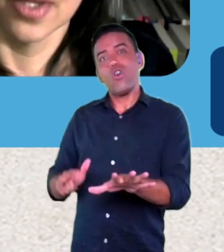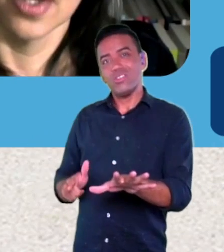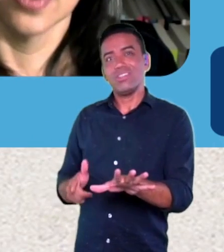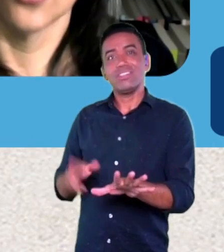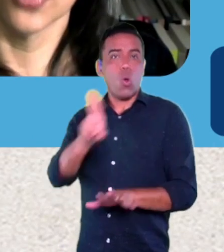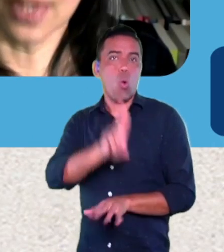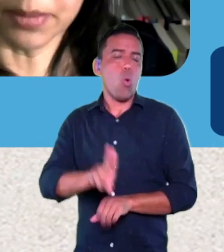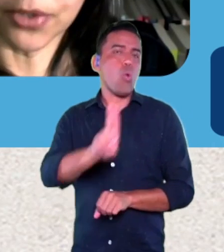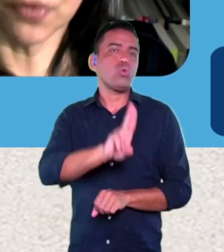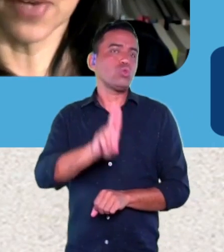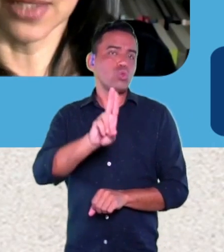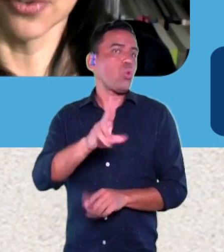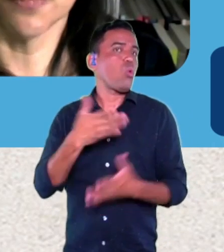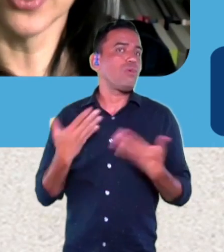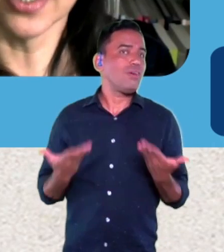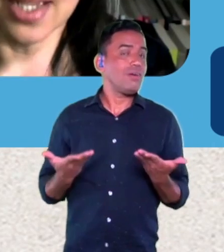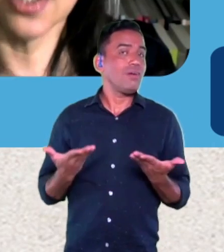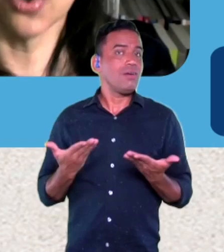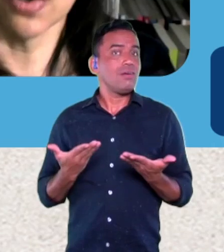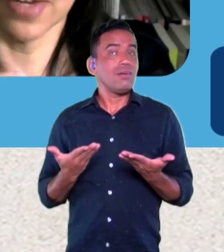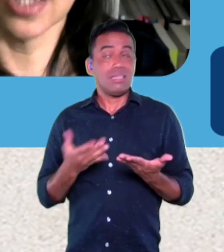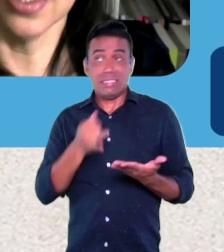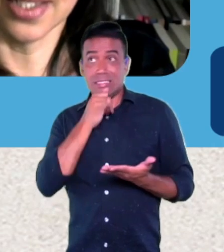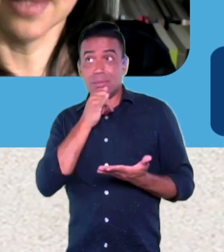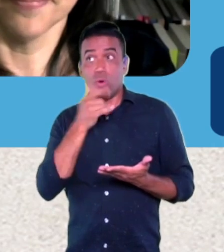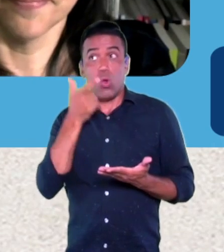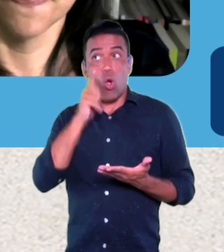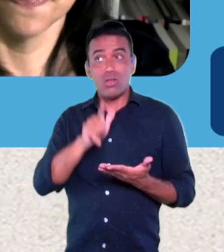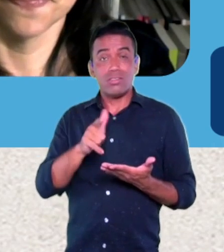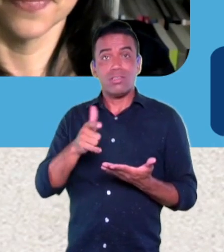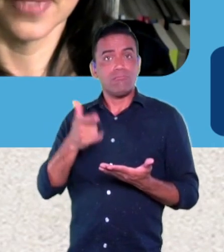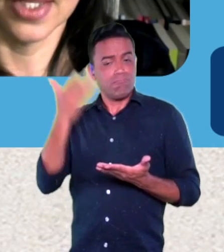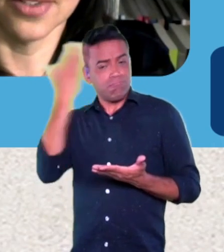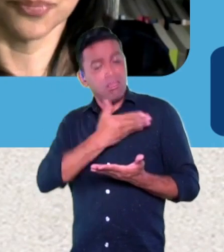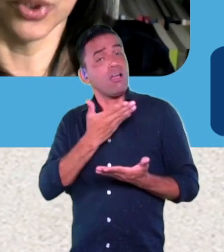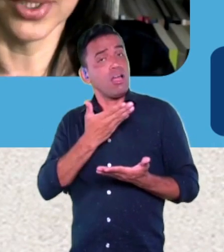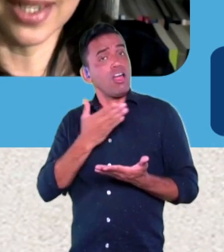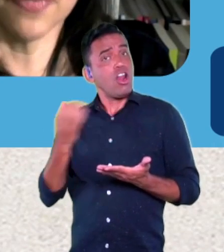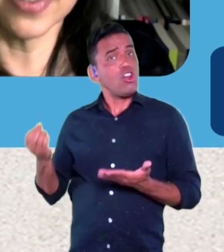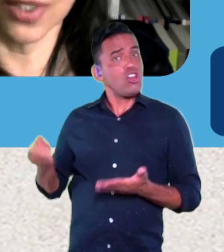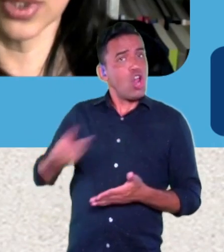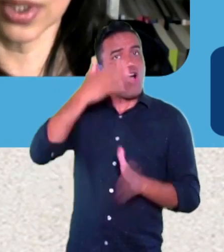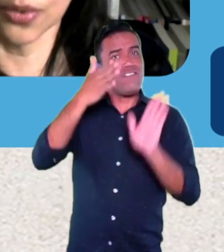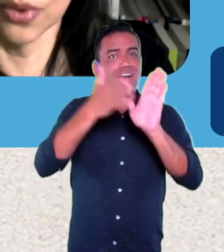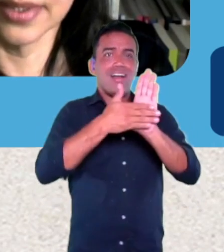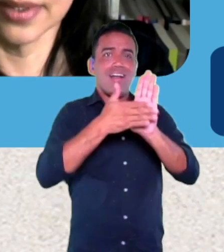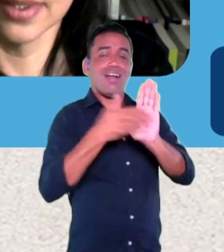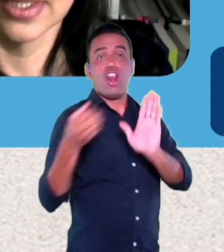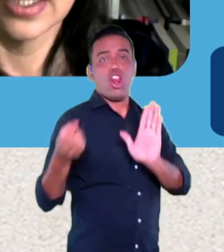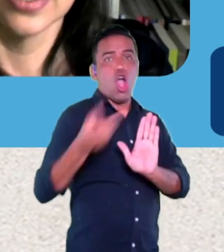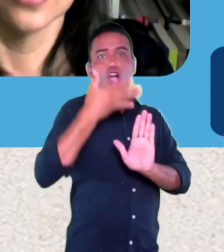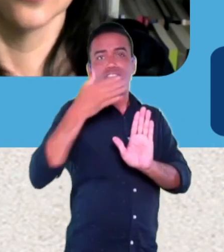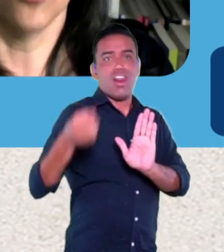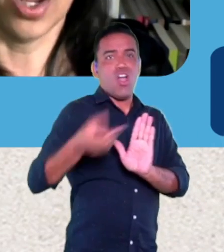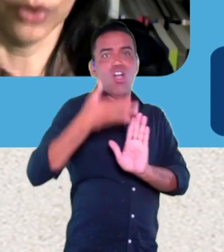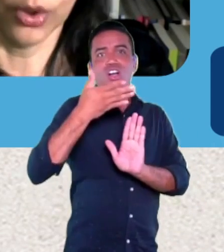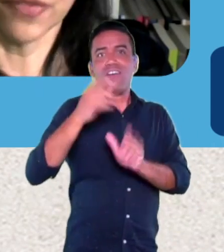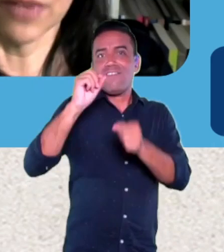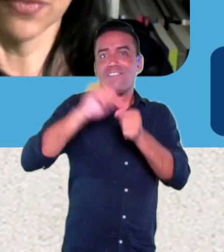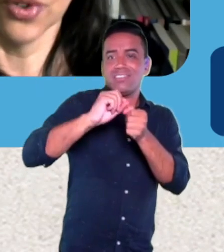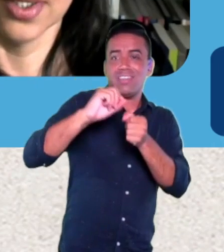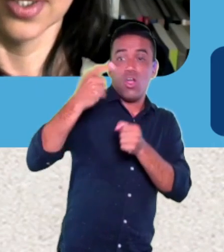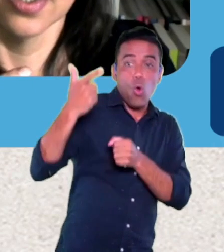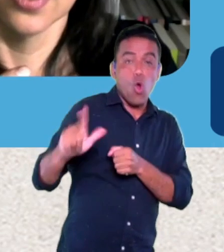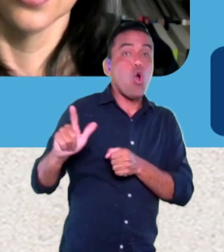usou justamente o fato de poder inovar ali, né, de poder fazer outra coisa a